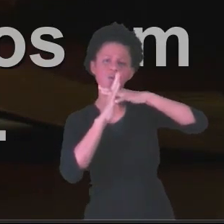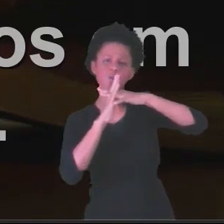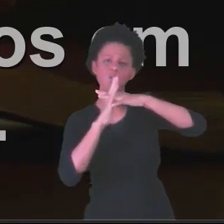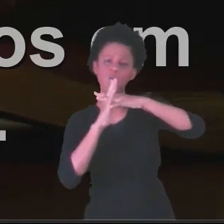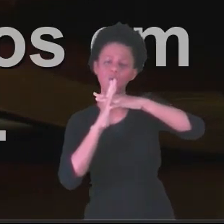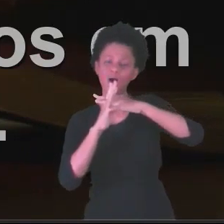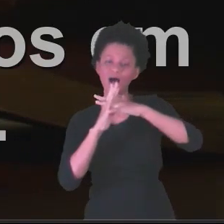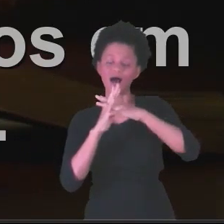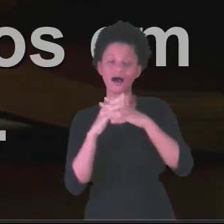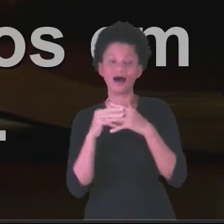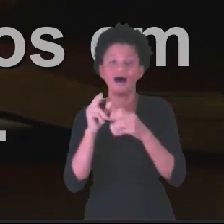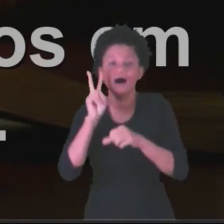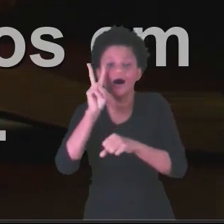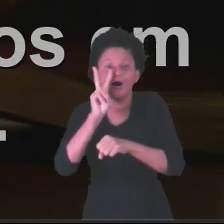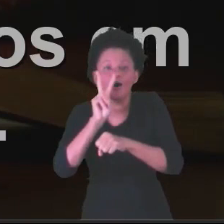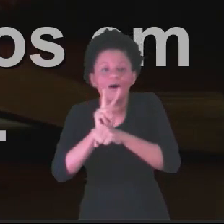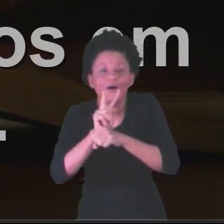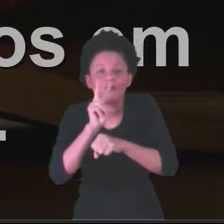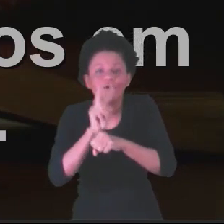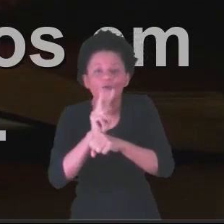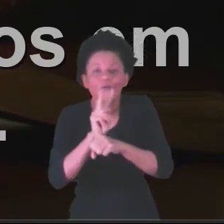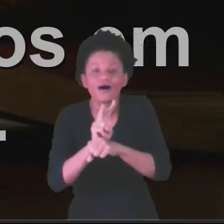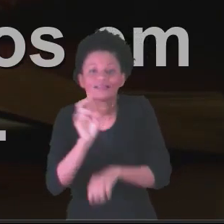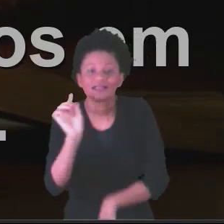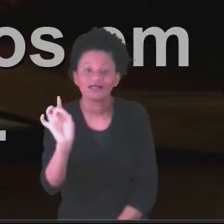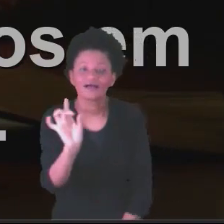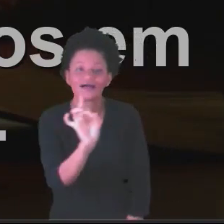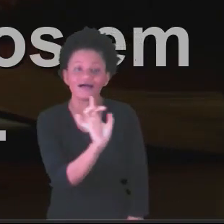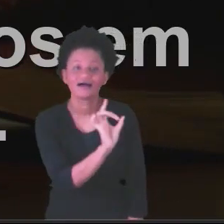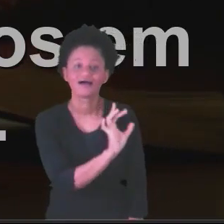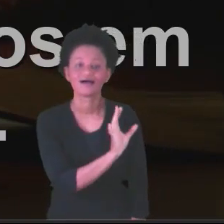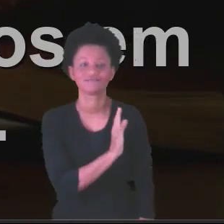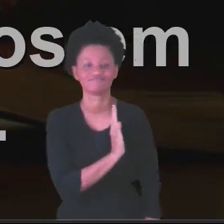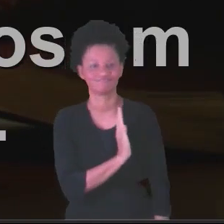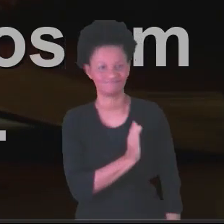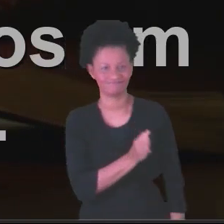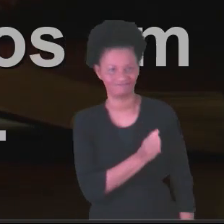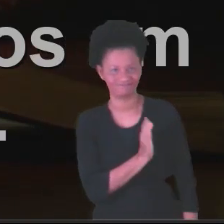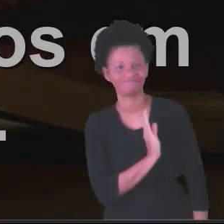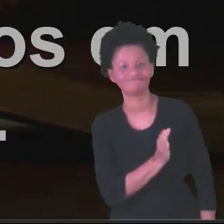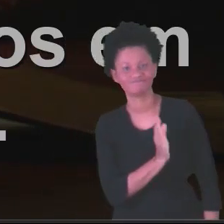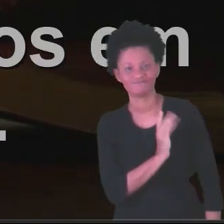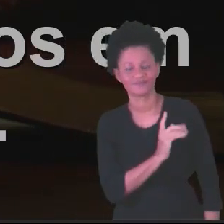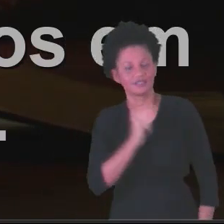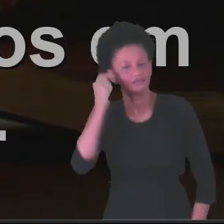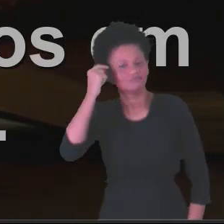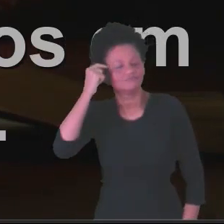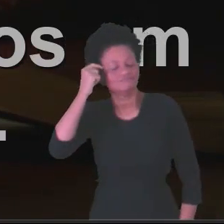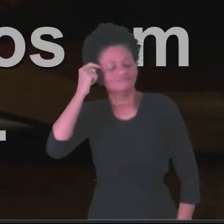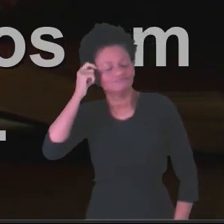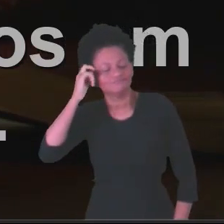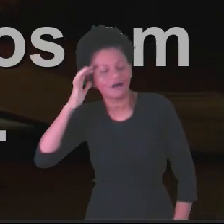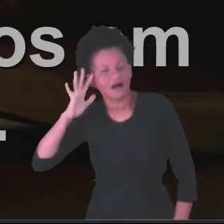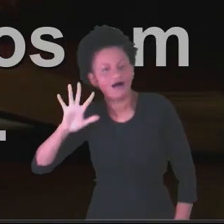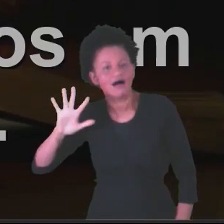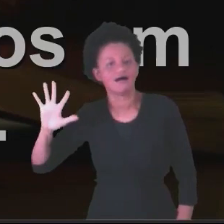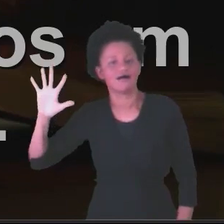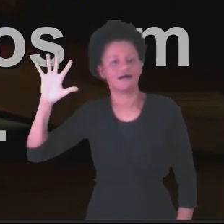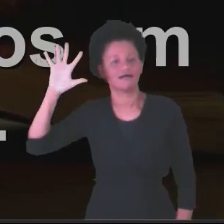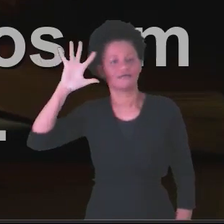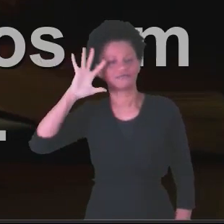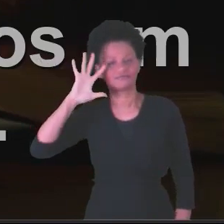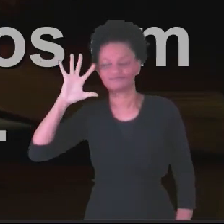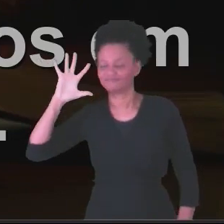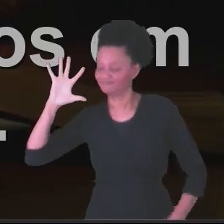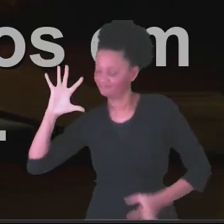guardará os vossos corações a e os vossos pensamentos em